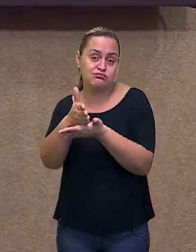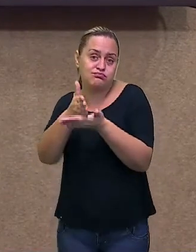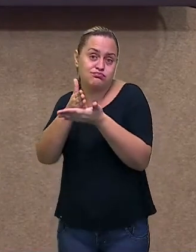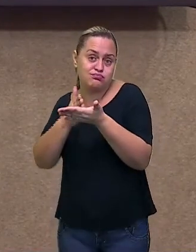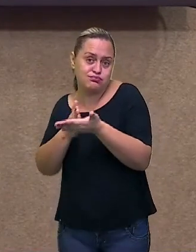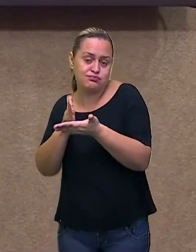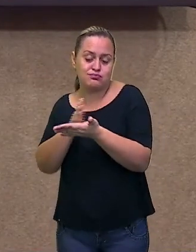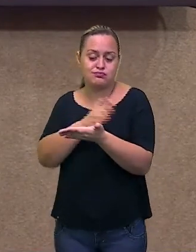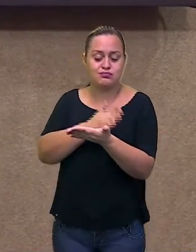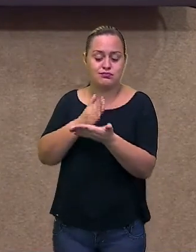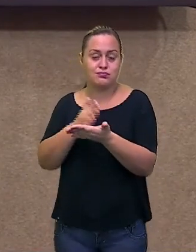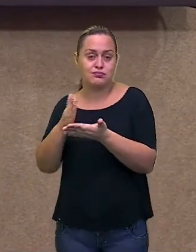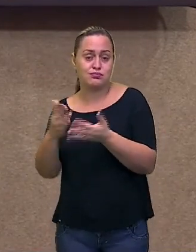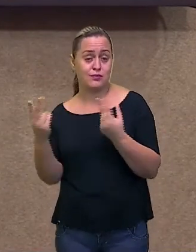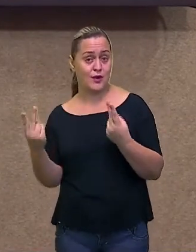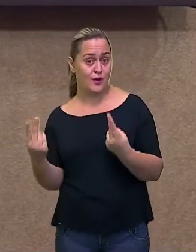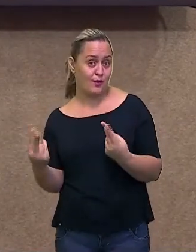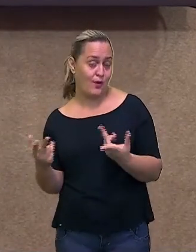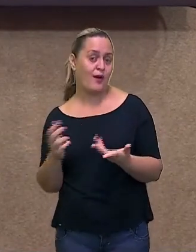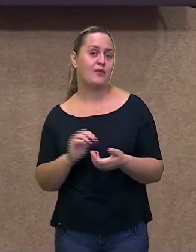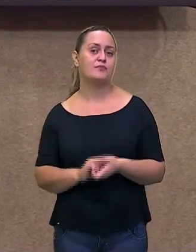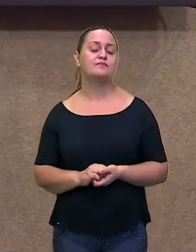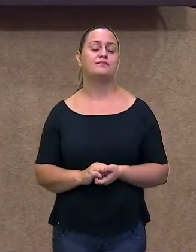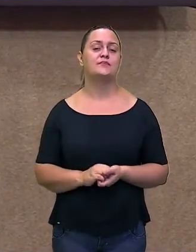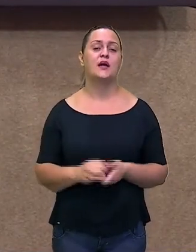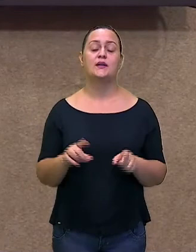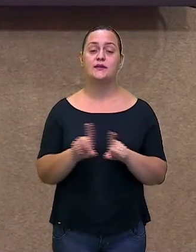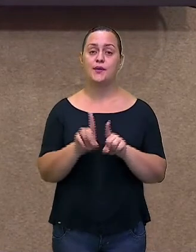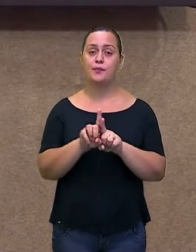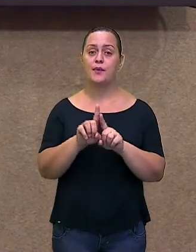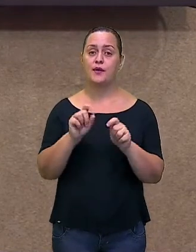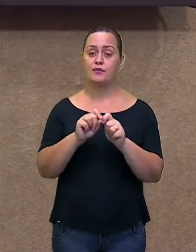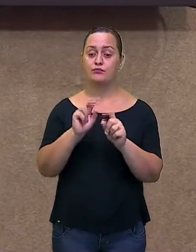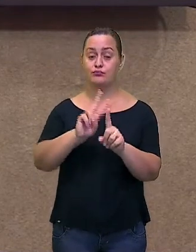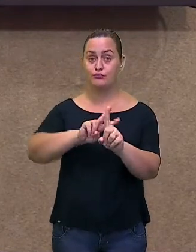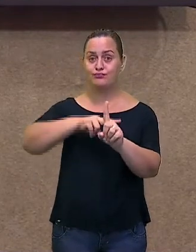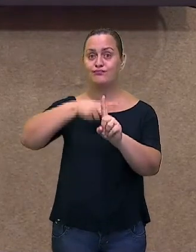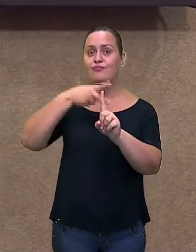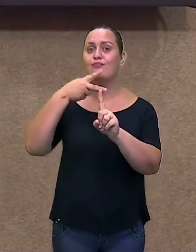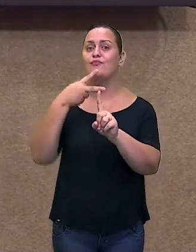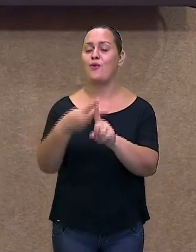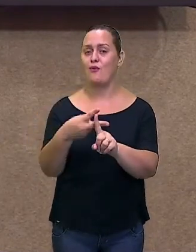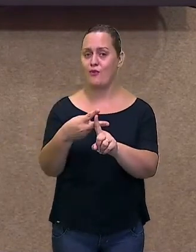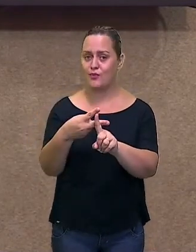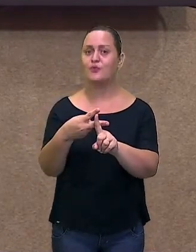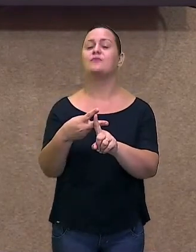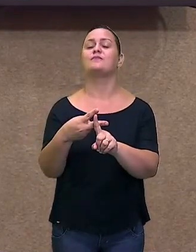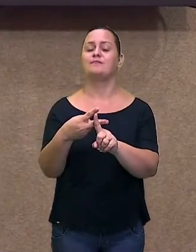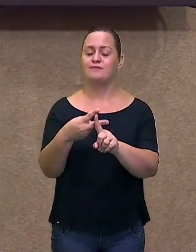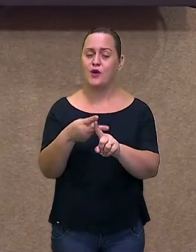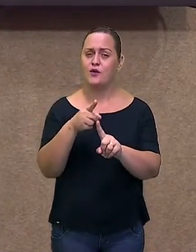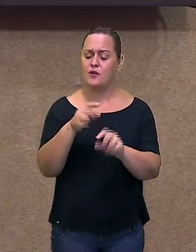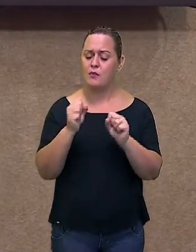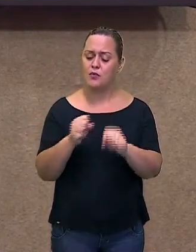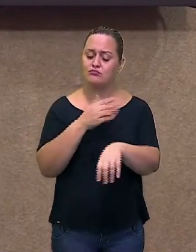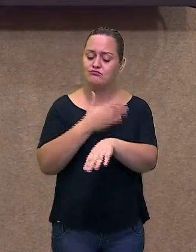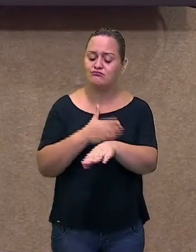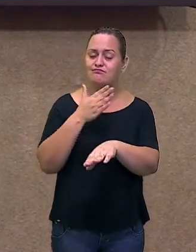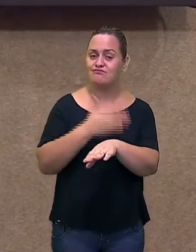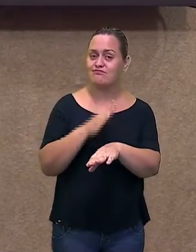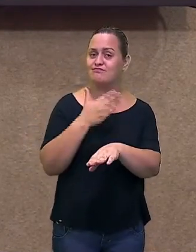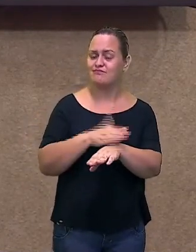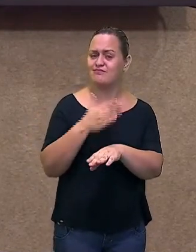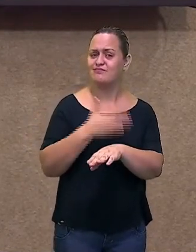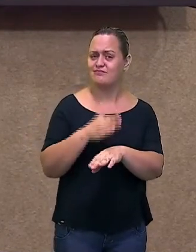em duas partes iguais também fazer o dobro né você pode ir aí treinando fazer o